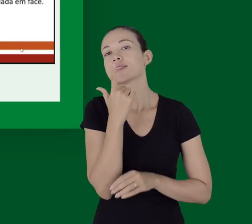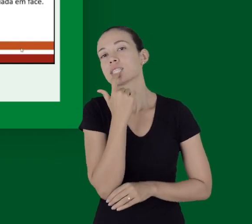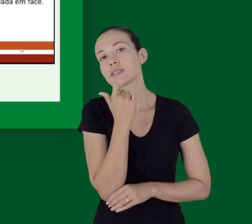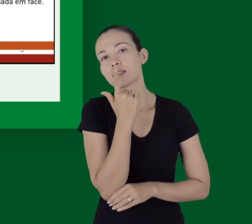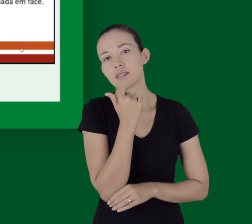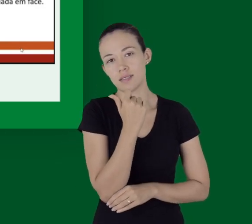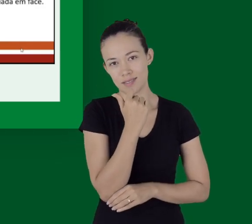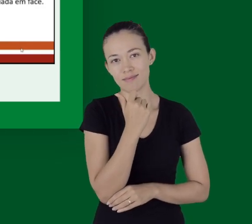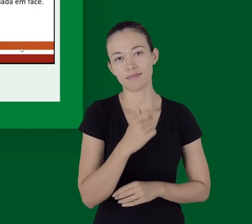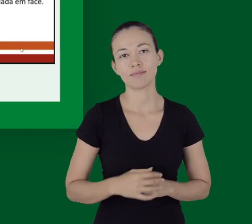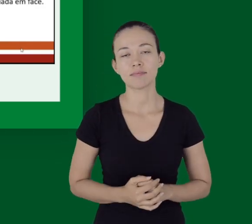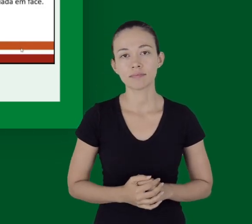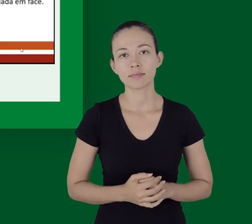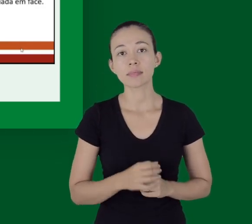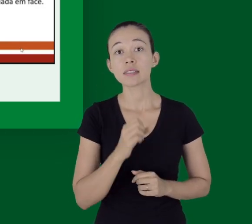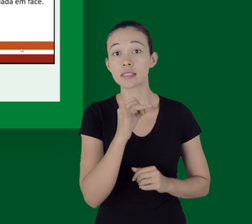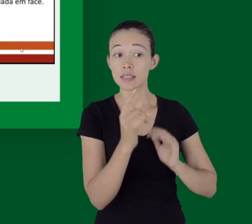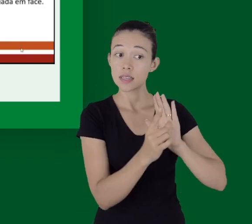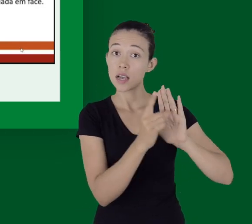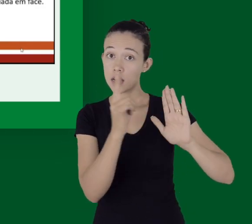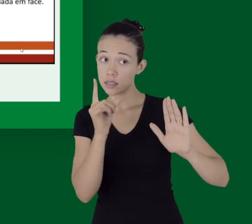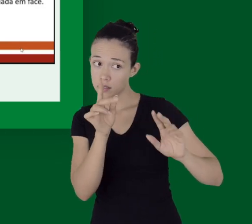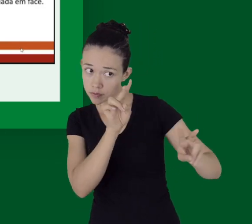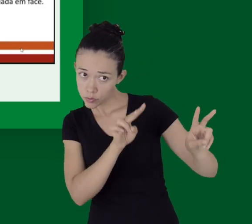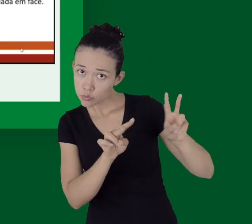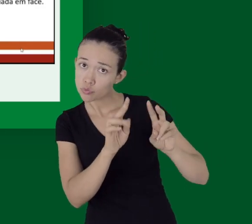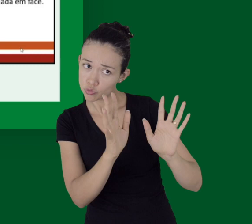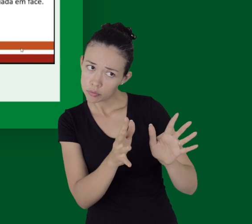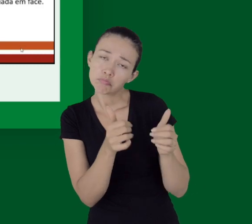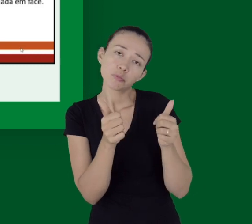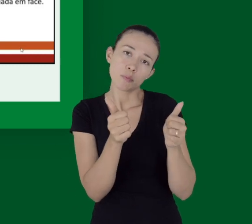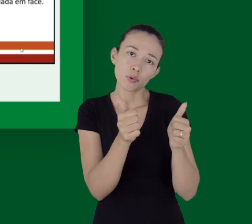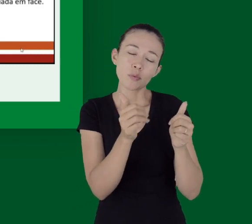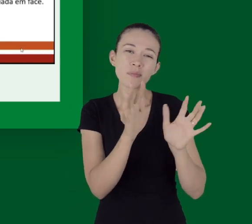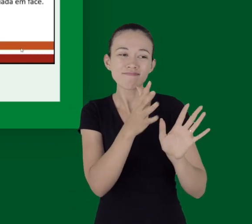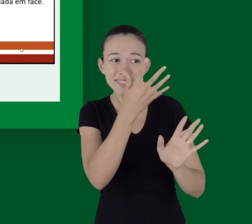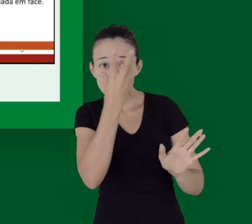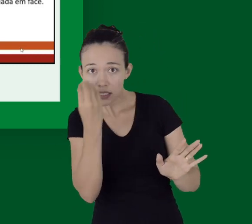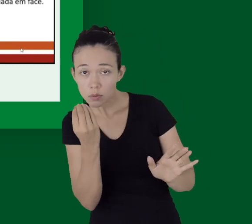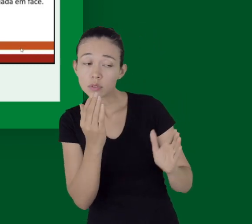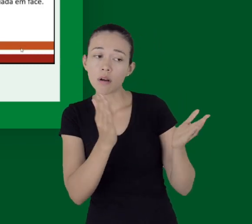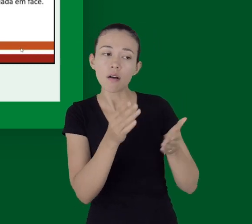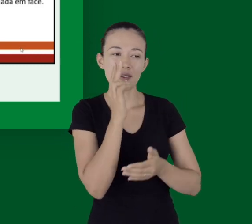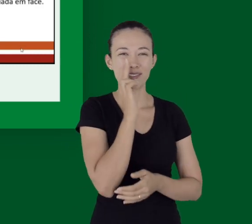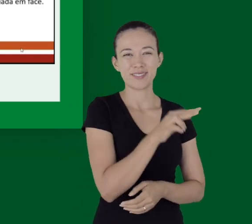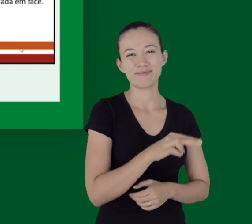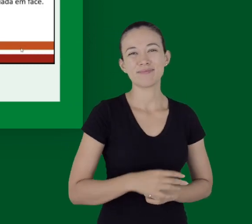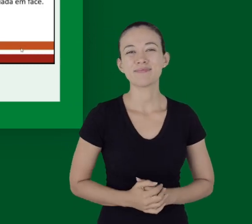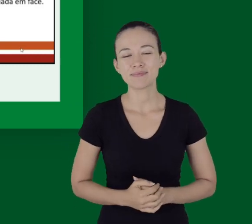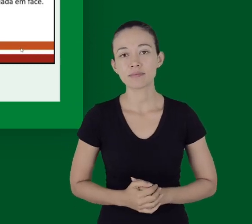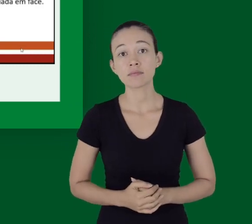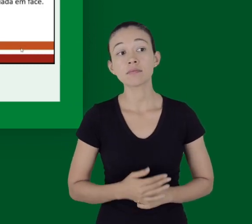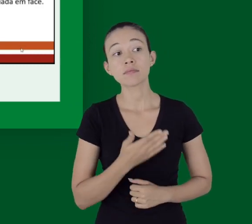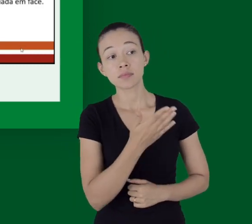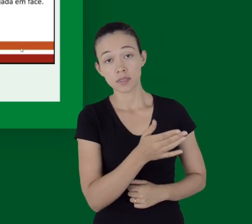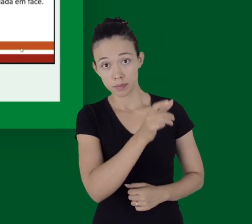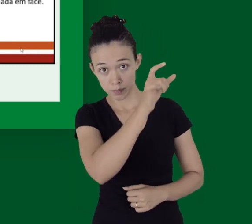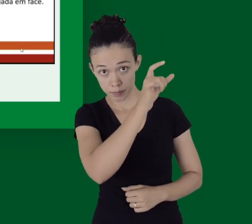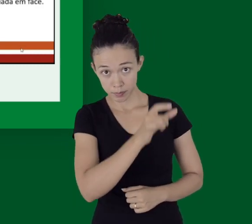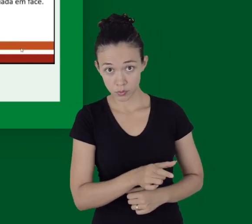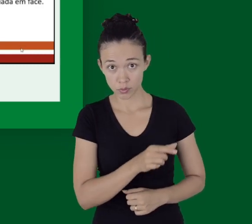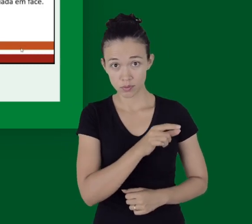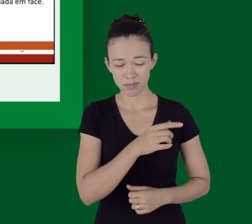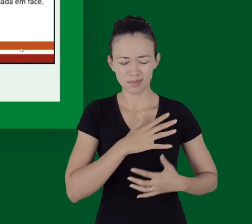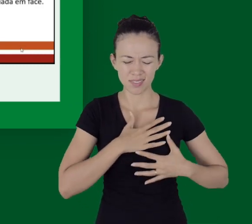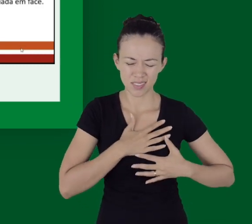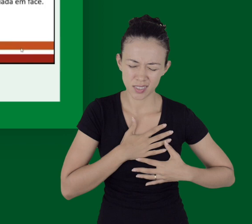tiver esquecido até esse momento, na hora da monitorização, seria um momento de ver, mas ver nesse momento. O paciente estava em